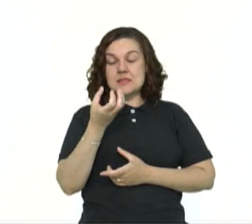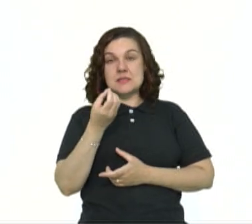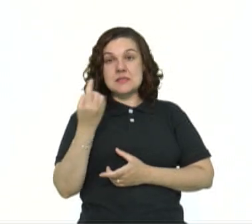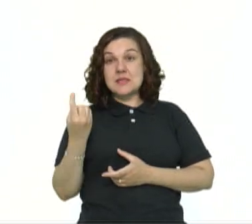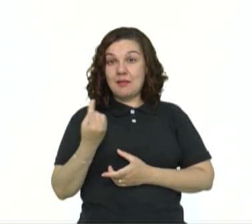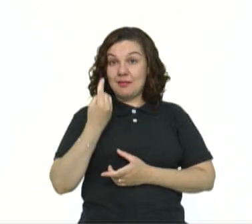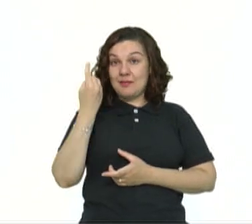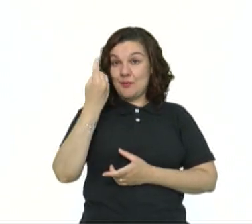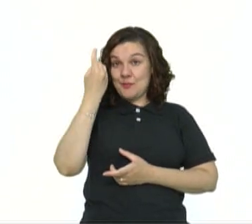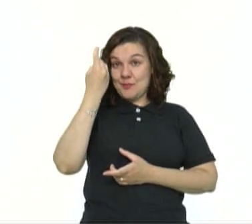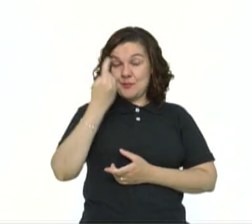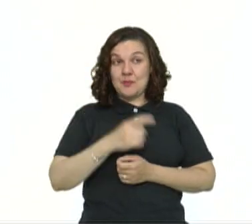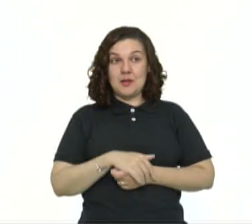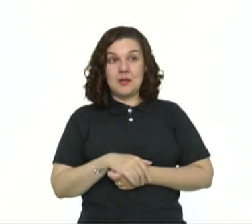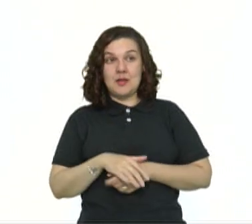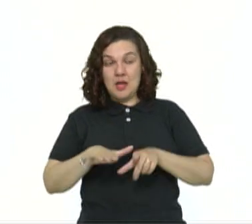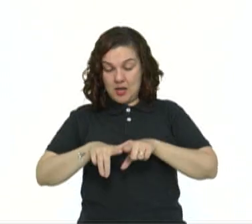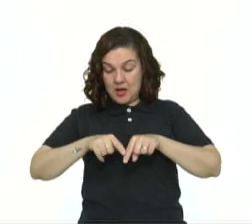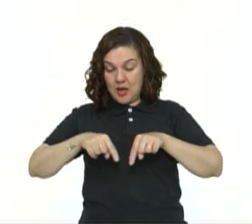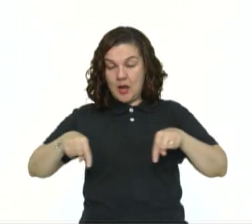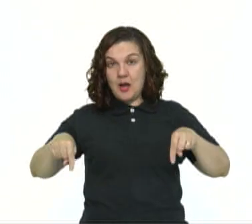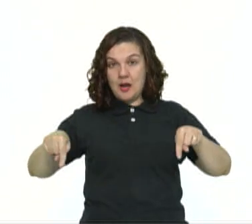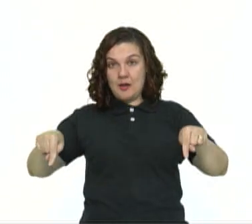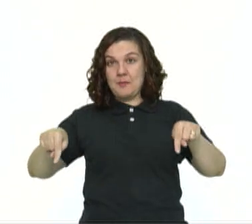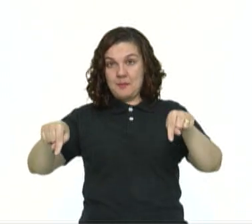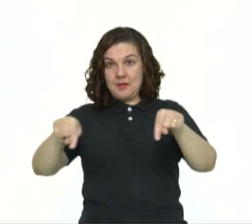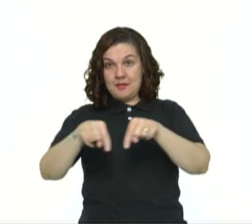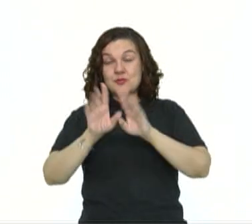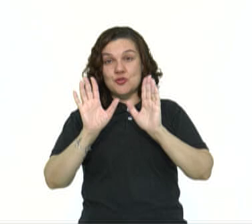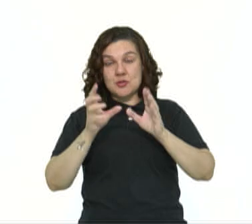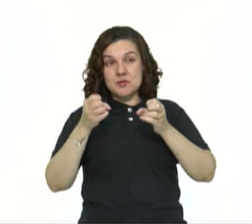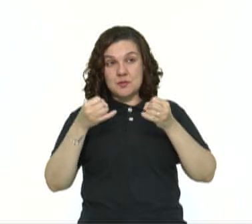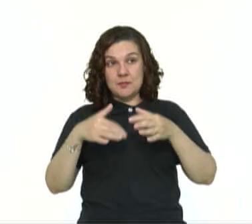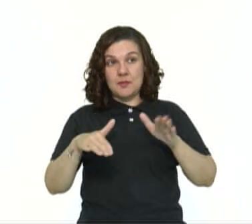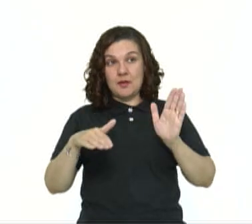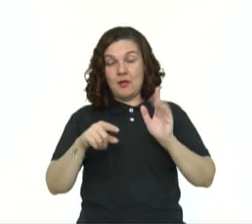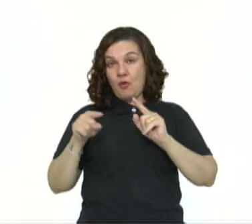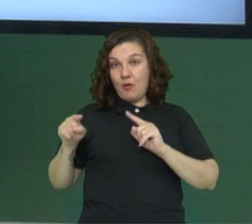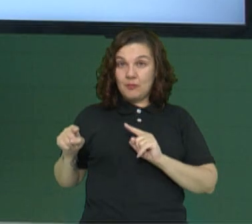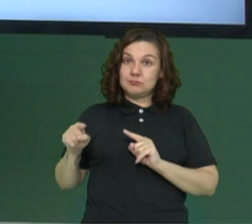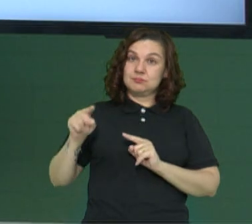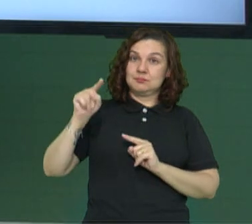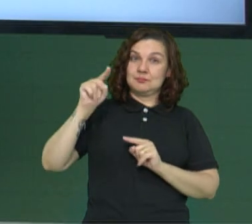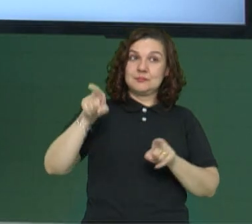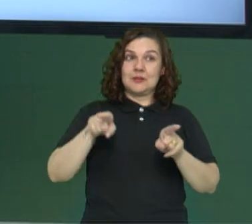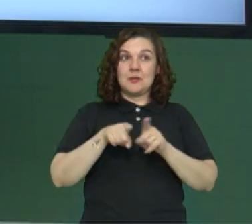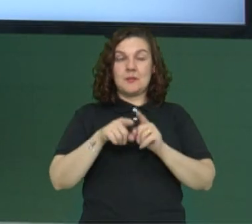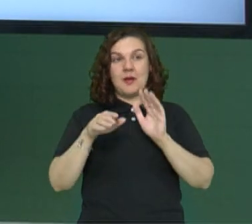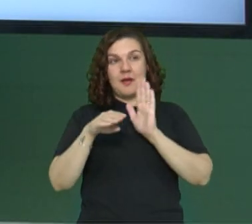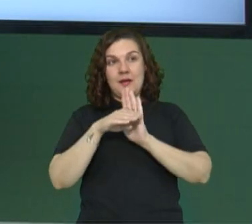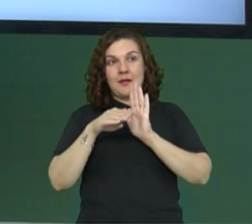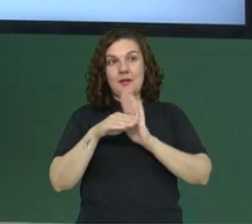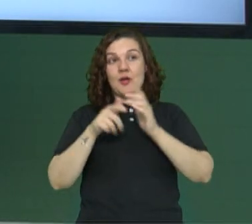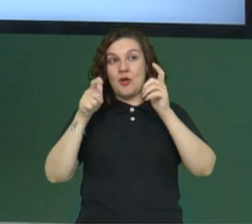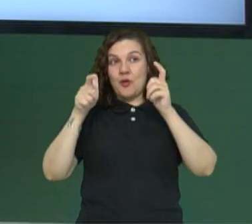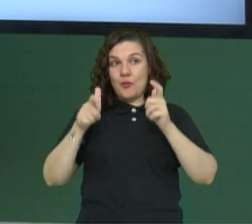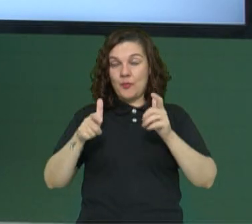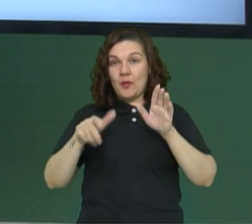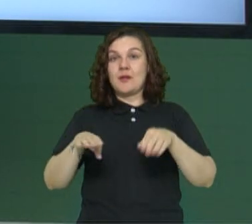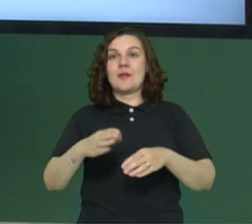de altura, a base quadrangular, ela é escalonada, aqui é a praça